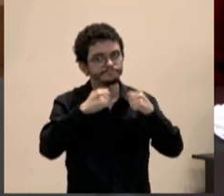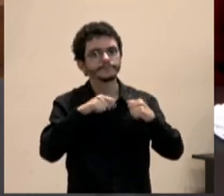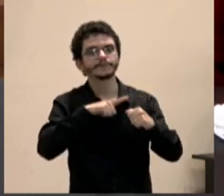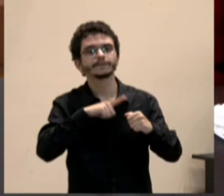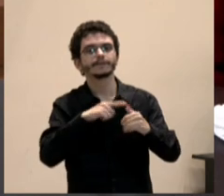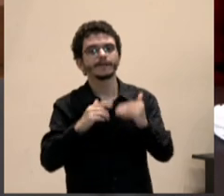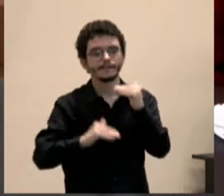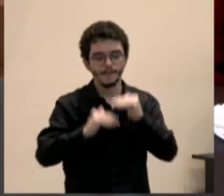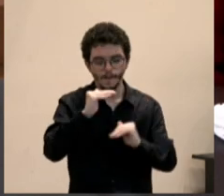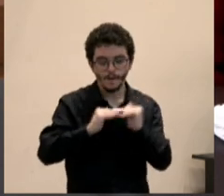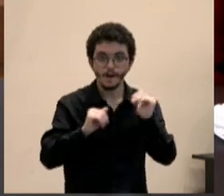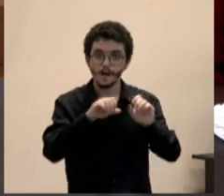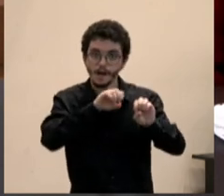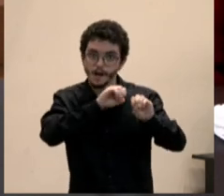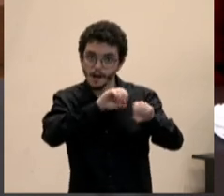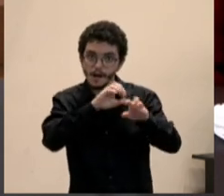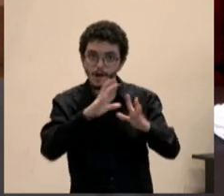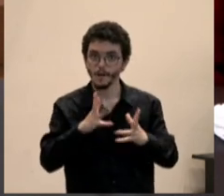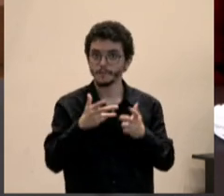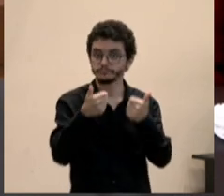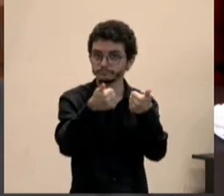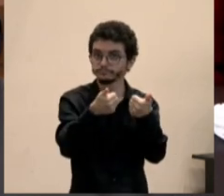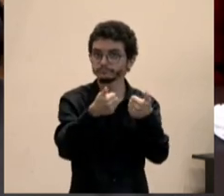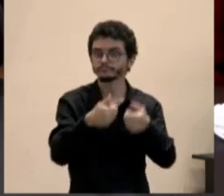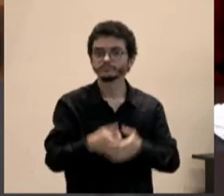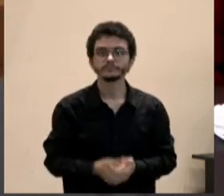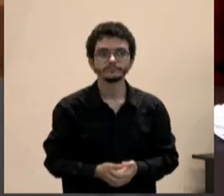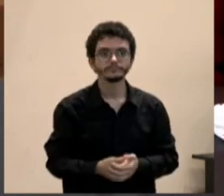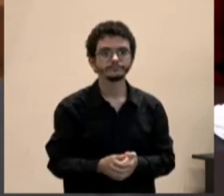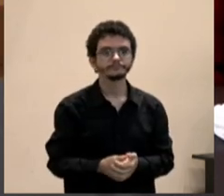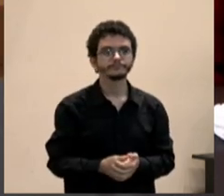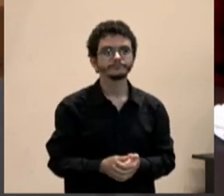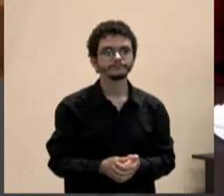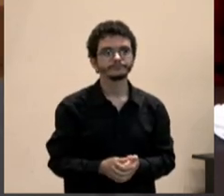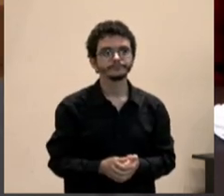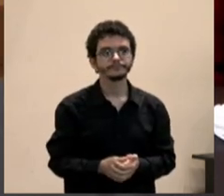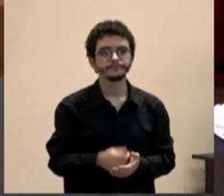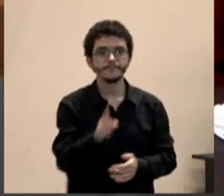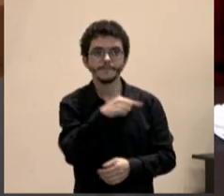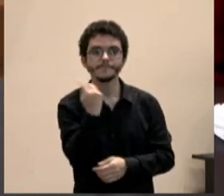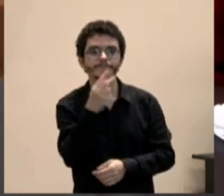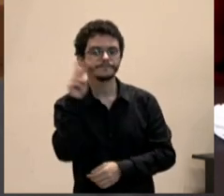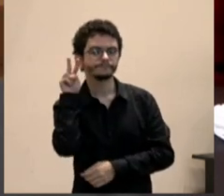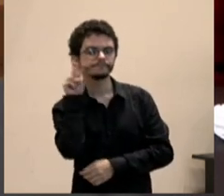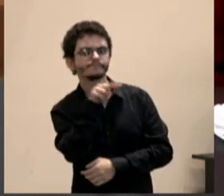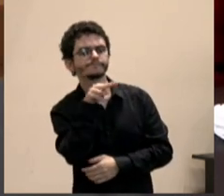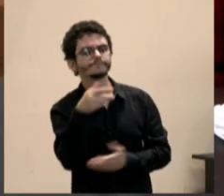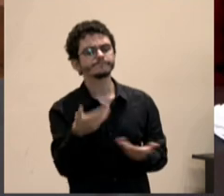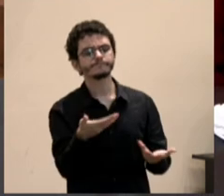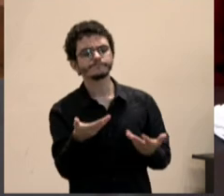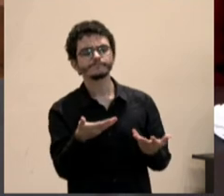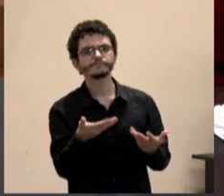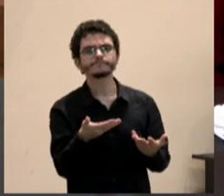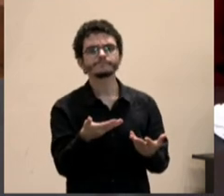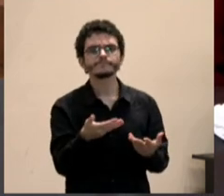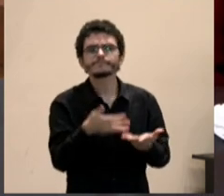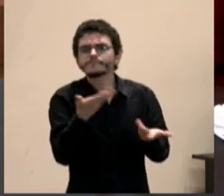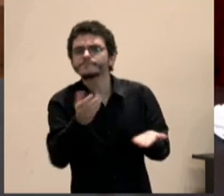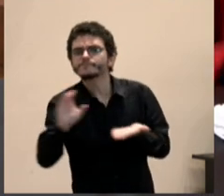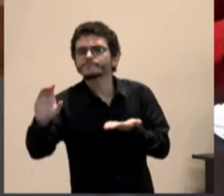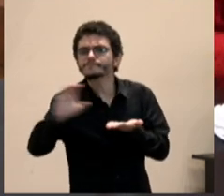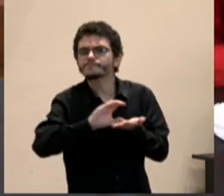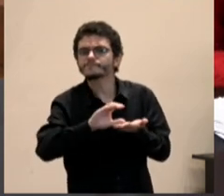educação de qualidade. E aí a gente observa, mas quando é para